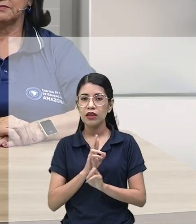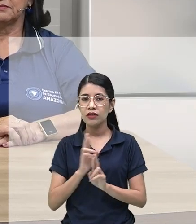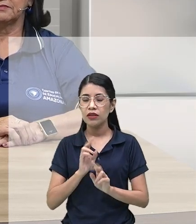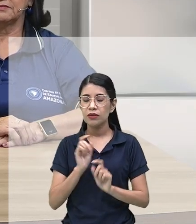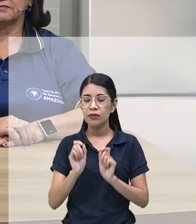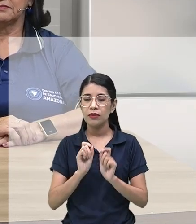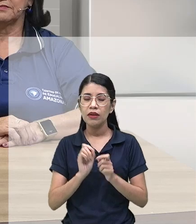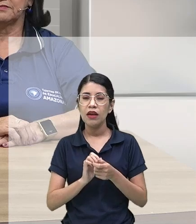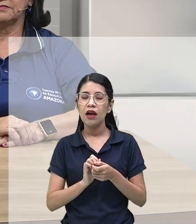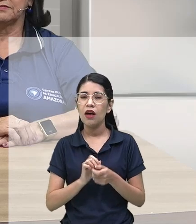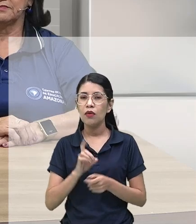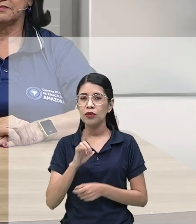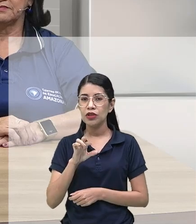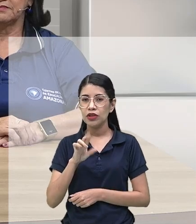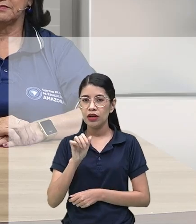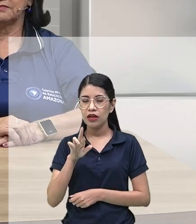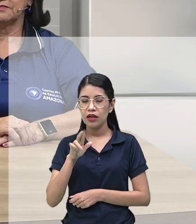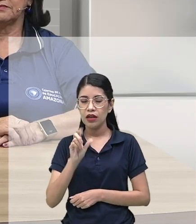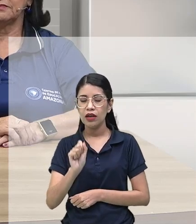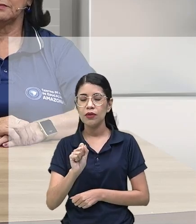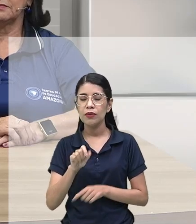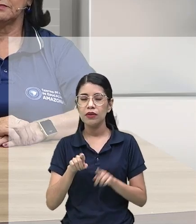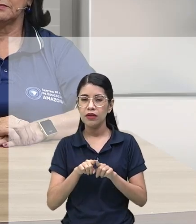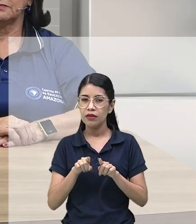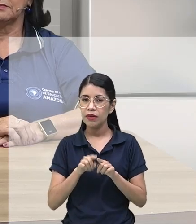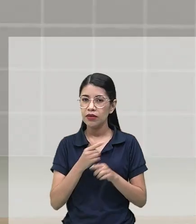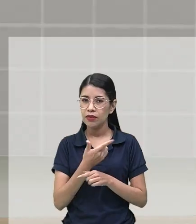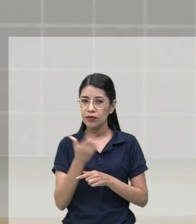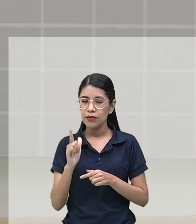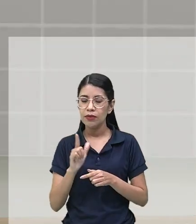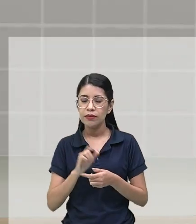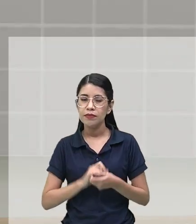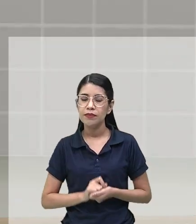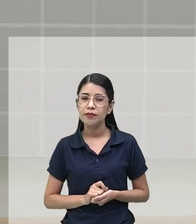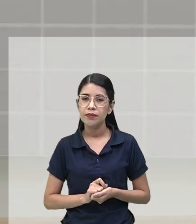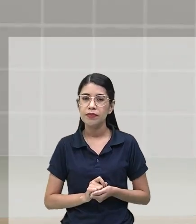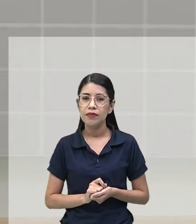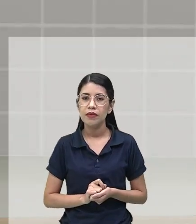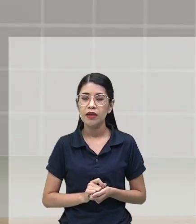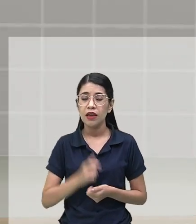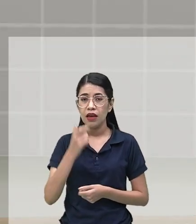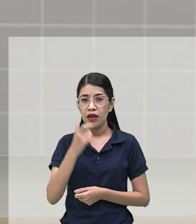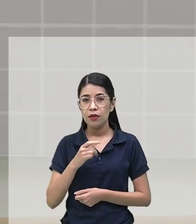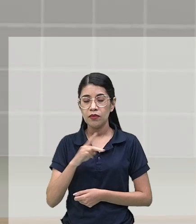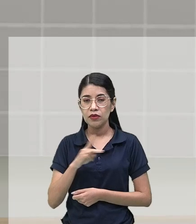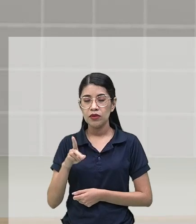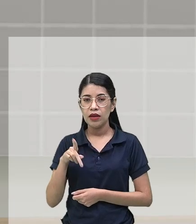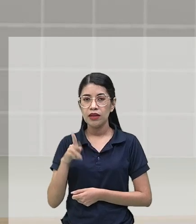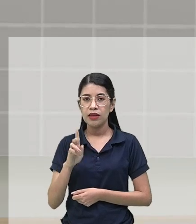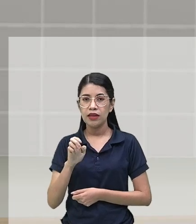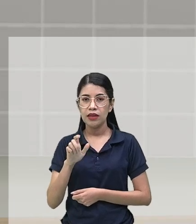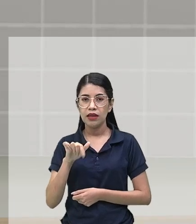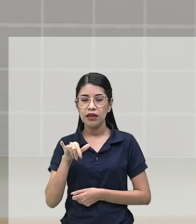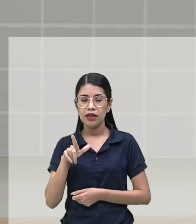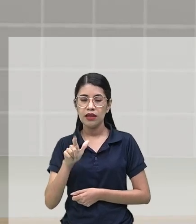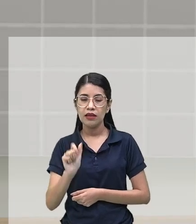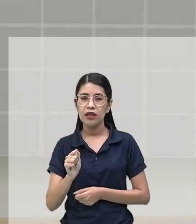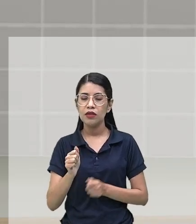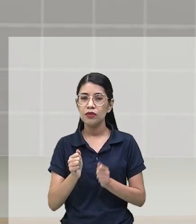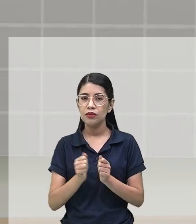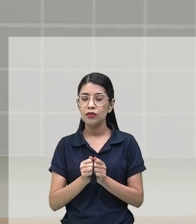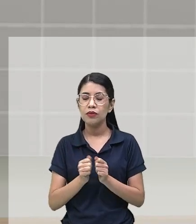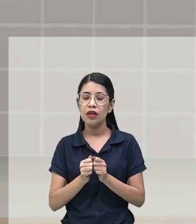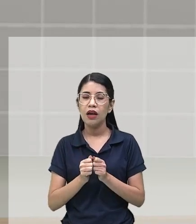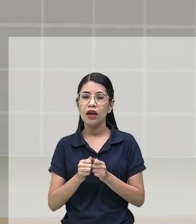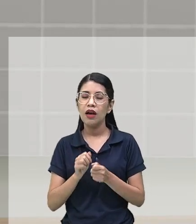digital, dentre outros assuntos também. E eu sou a professora Keila Patrícia, estou na